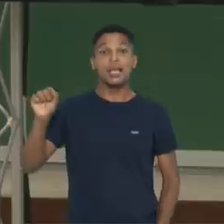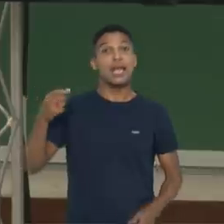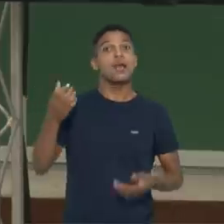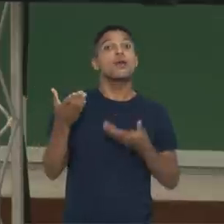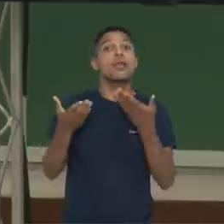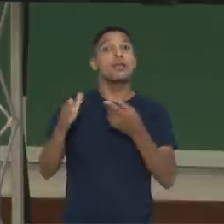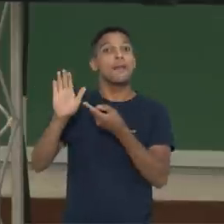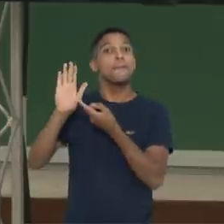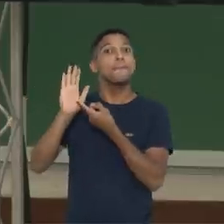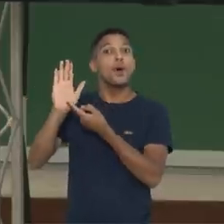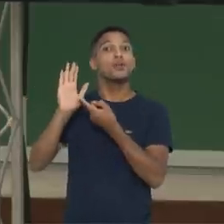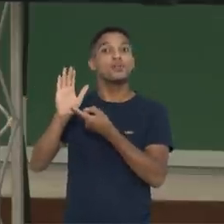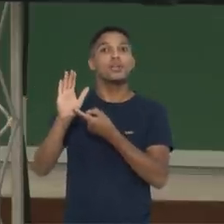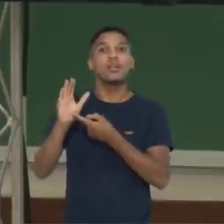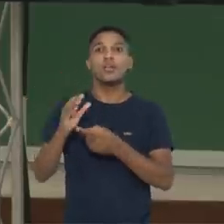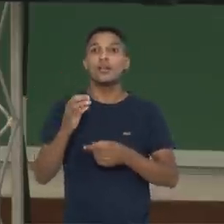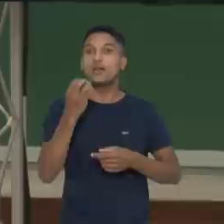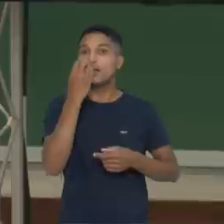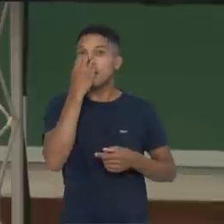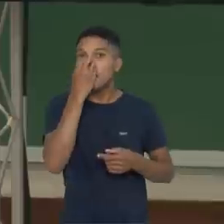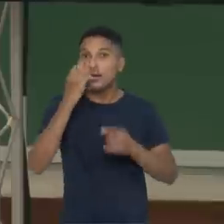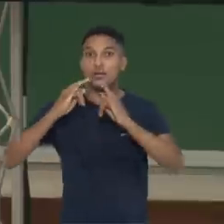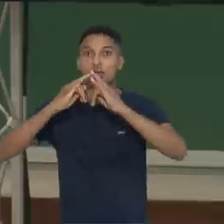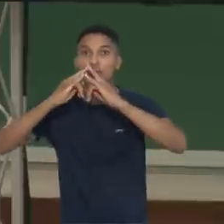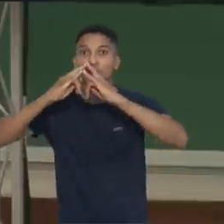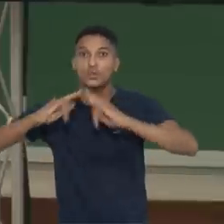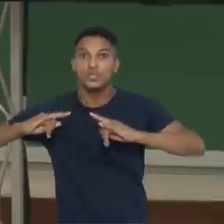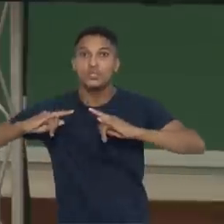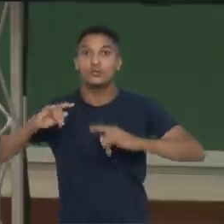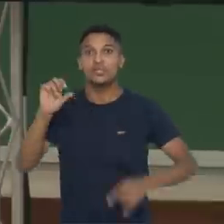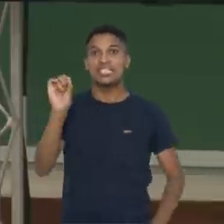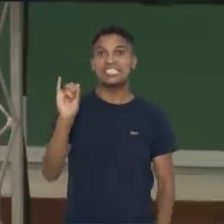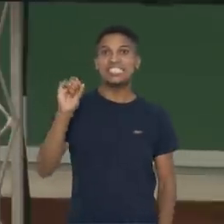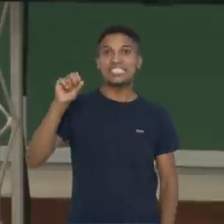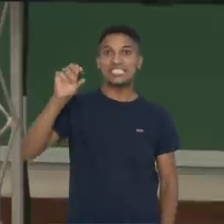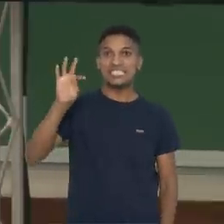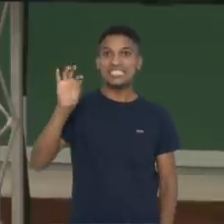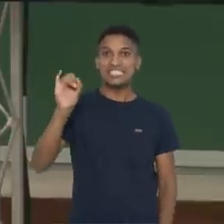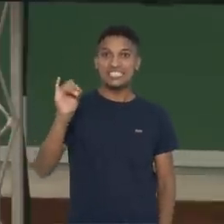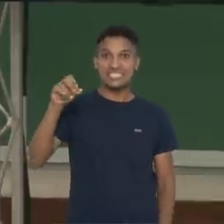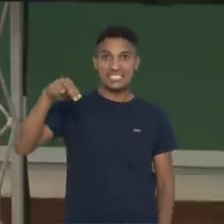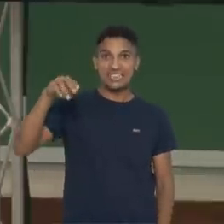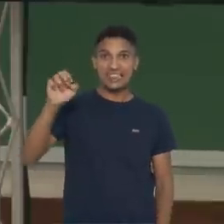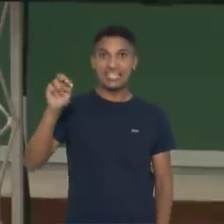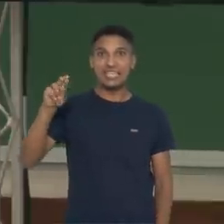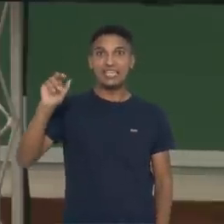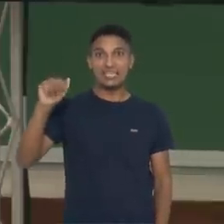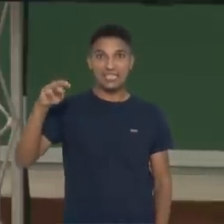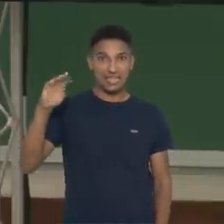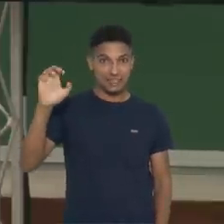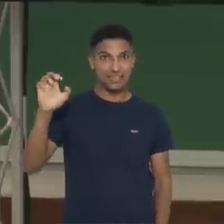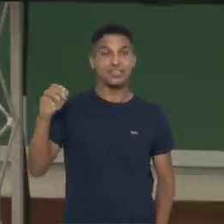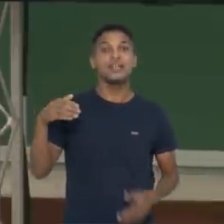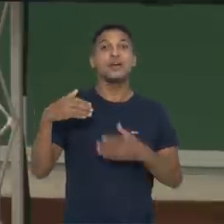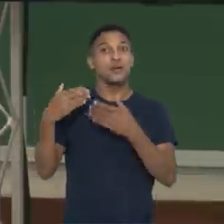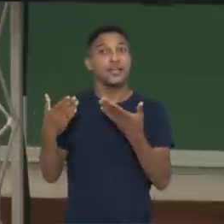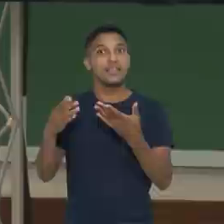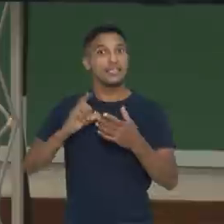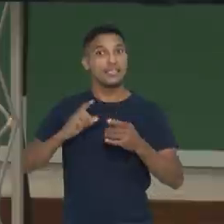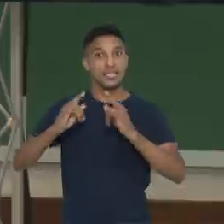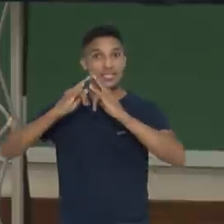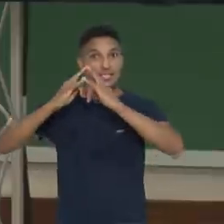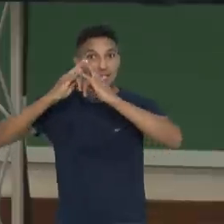circo itinerante, né? Então, temos aqui a lona do circo, o palhaço, as crianças, né? A questão aqui